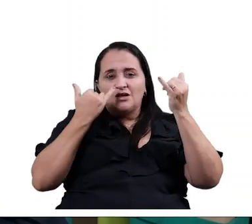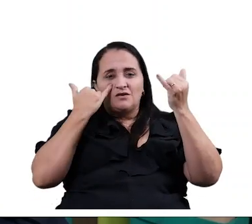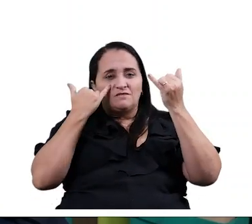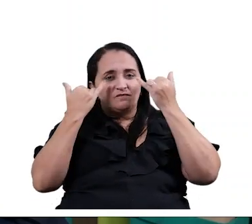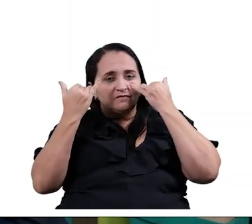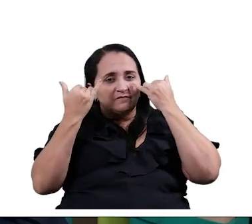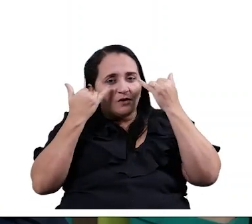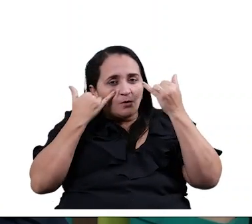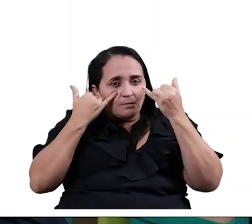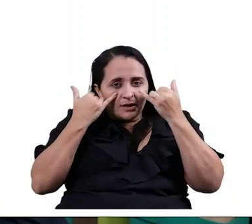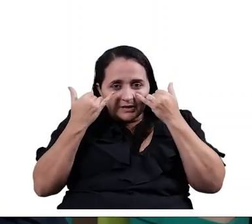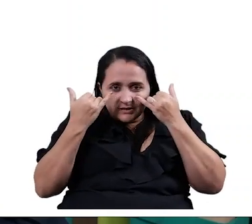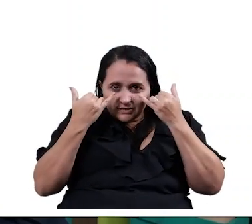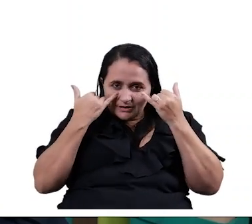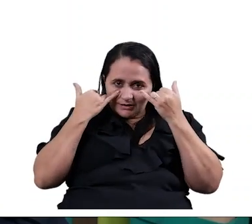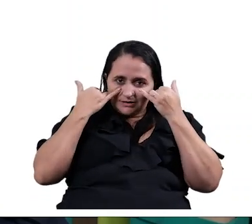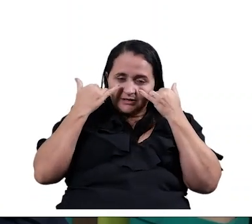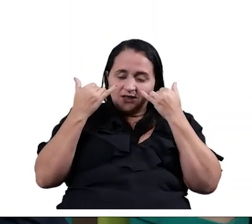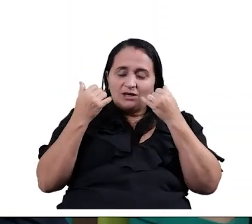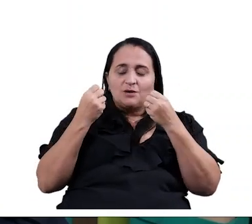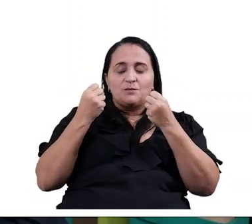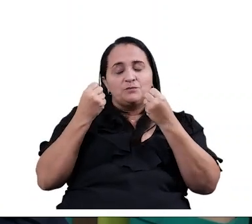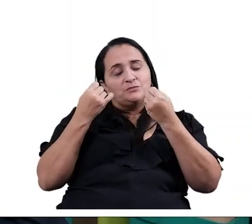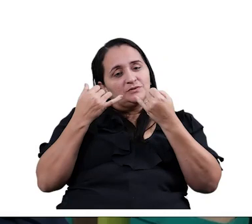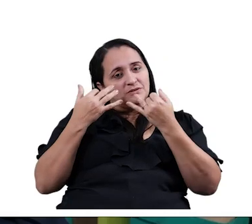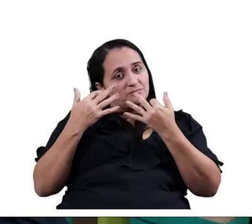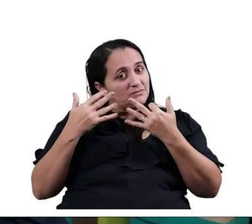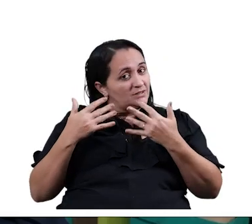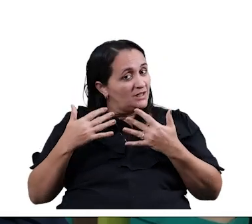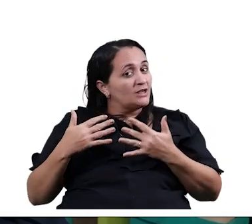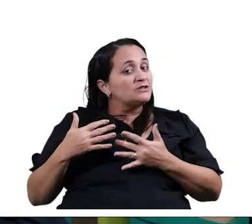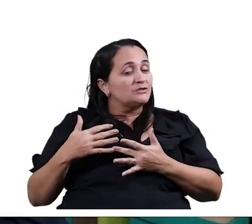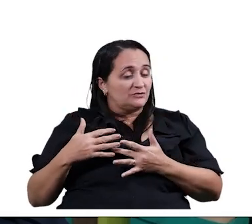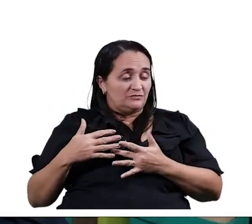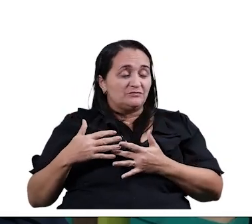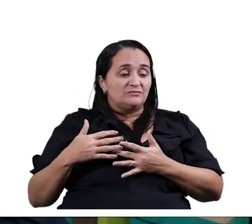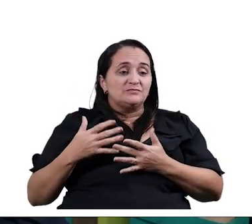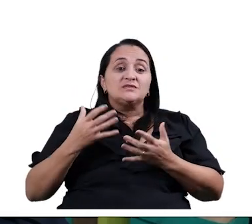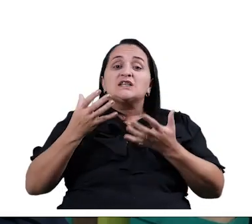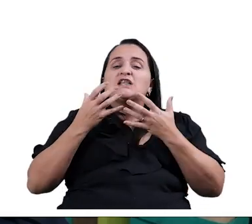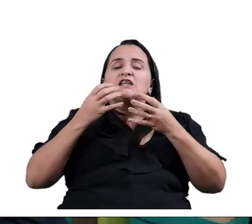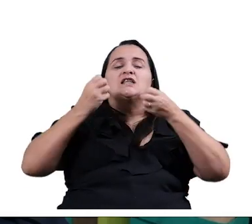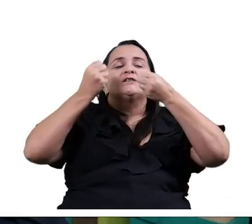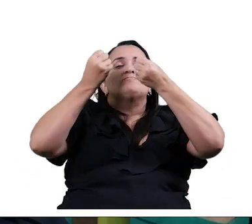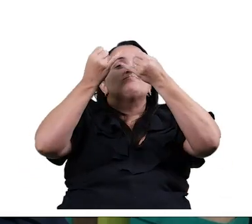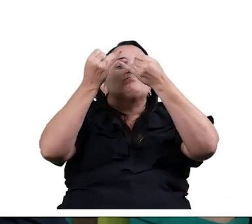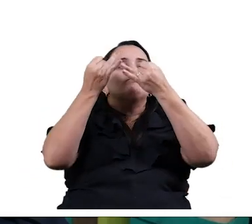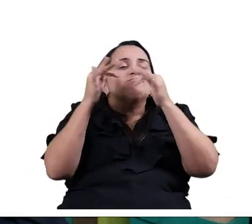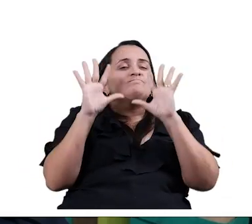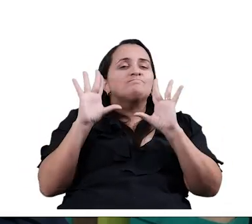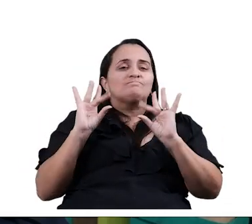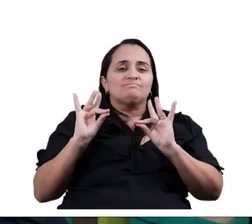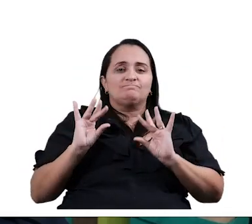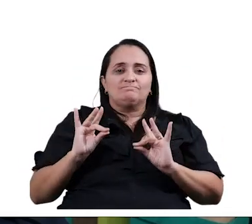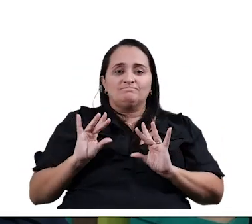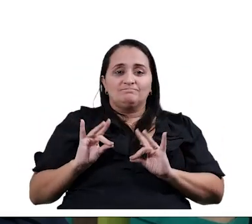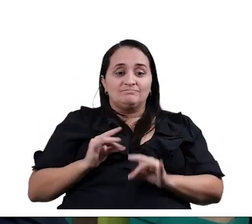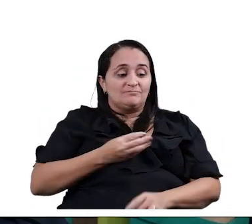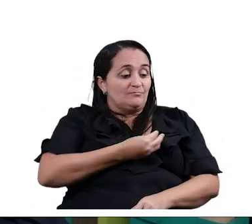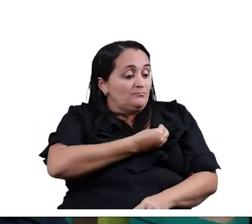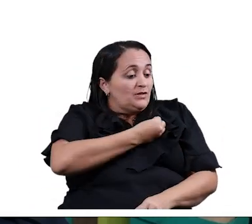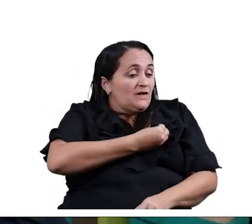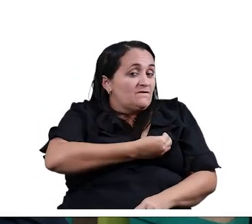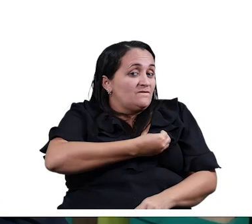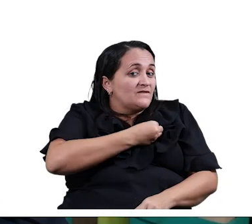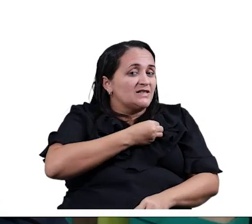texto informativo, descritivo, ou seja, ele quis descrever aspectos